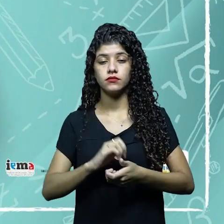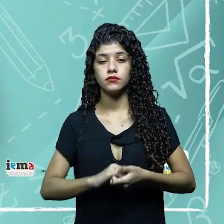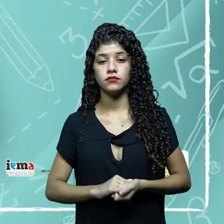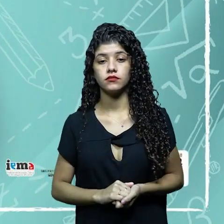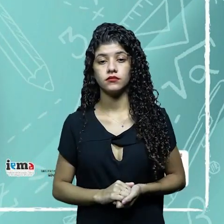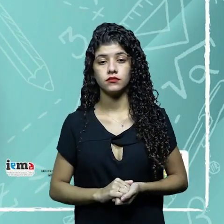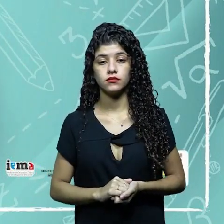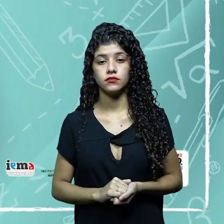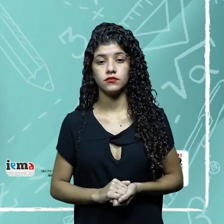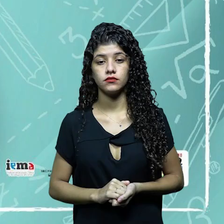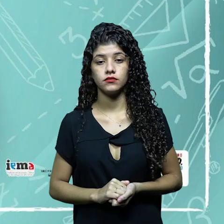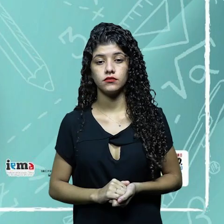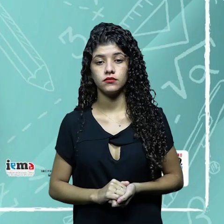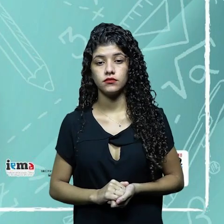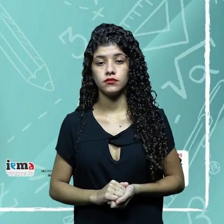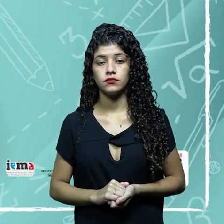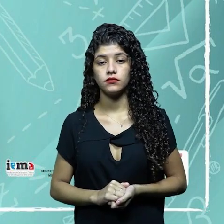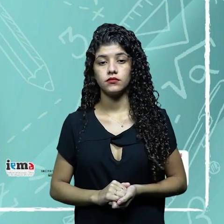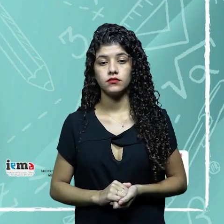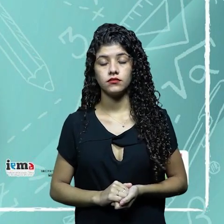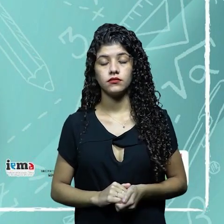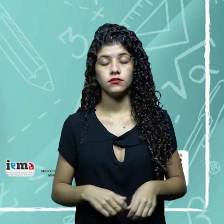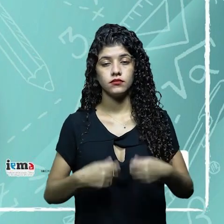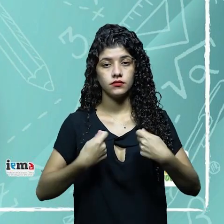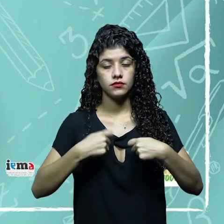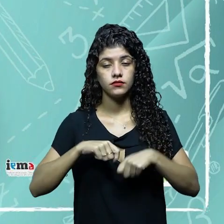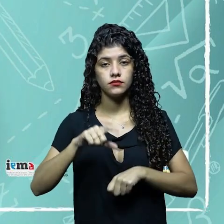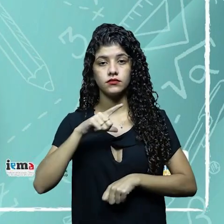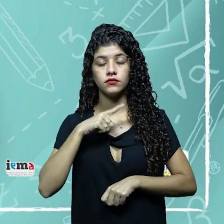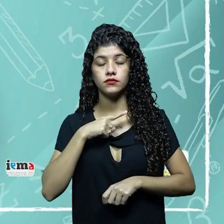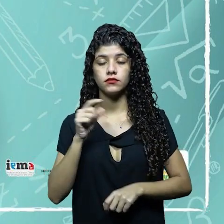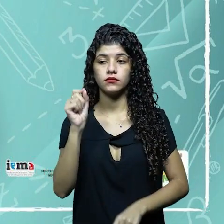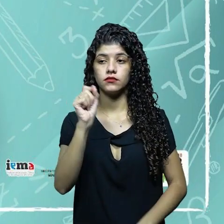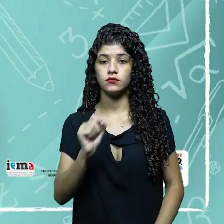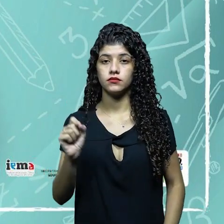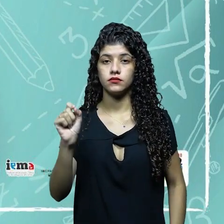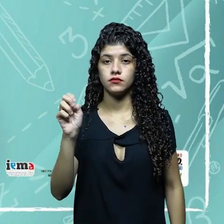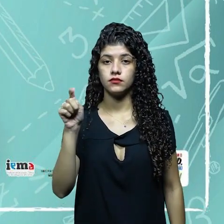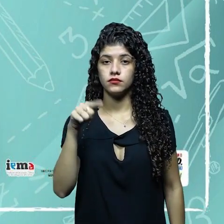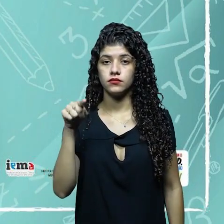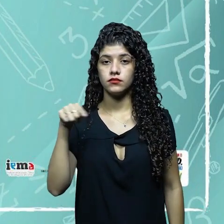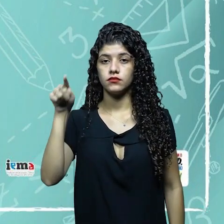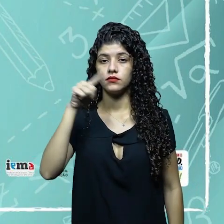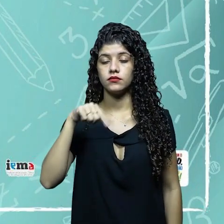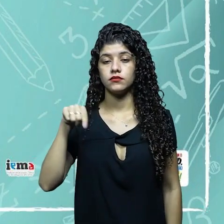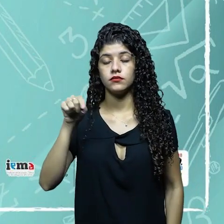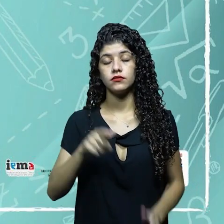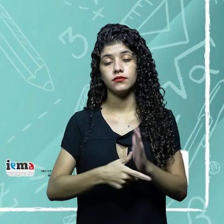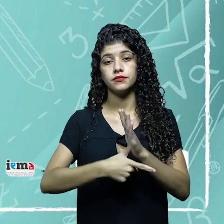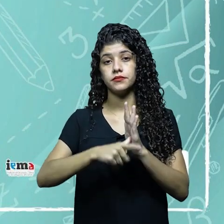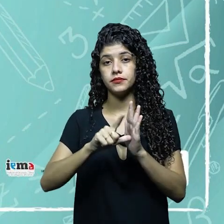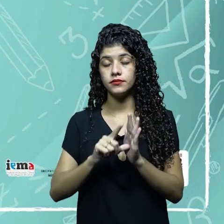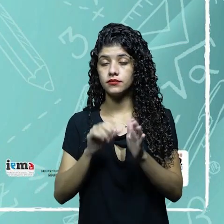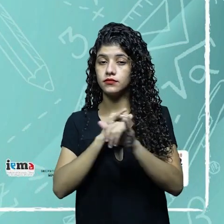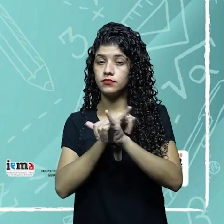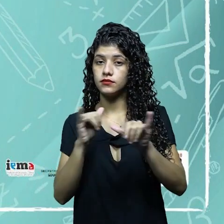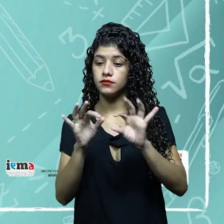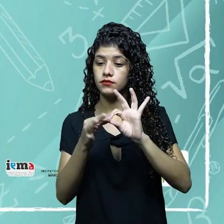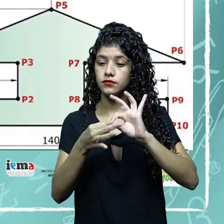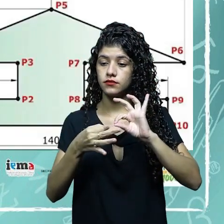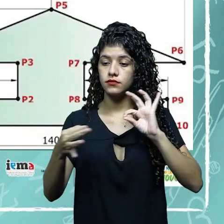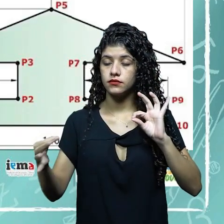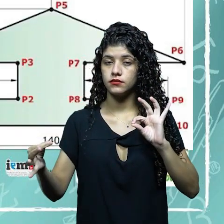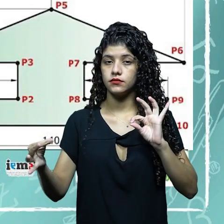isso. Eu preciso colocar um arroba antes de informar a distância, né? As